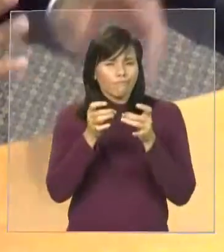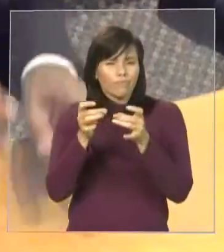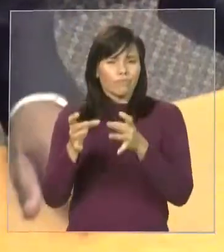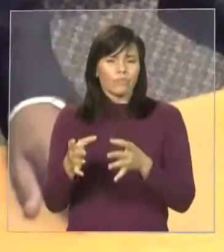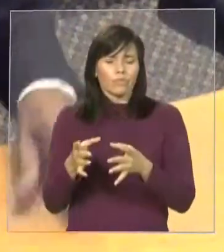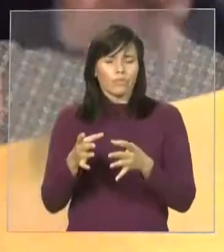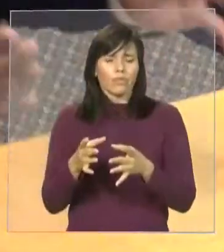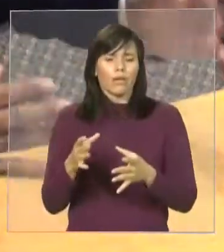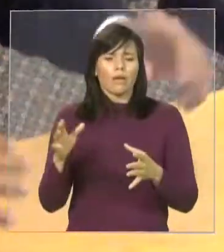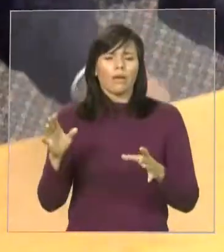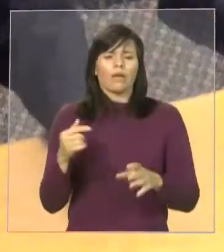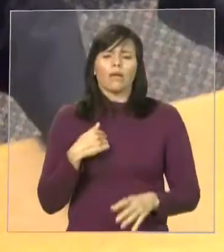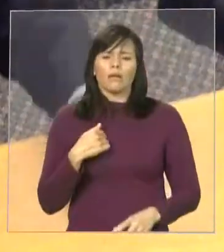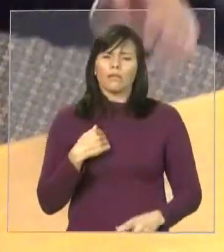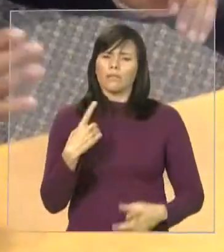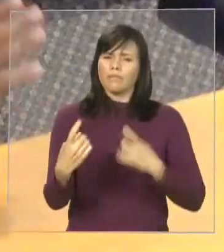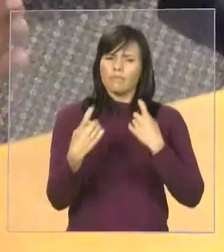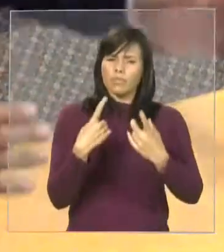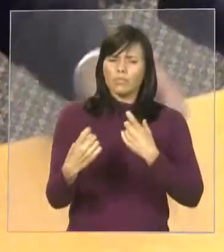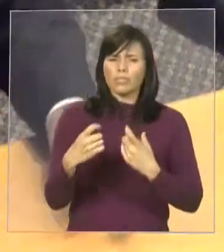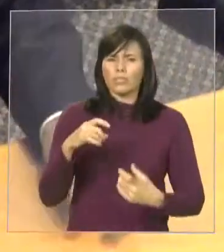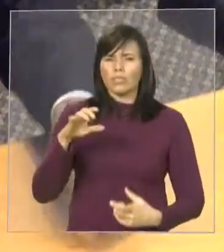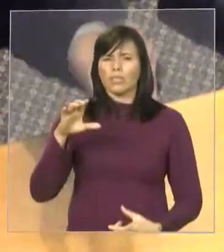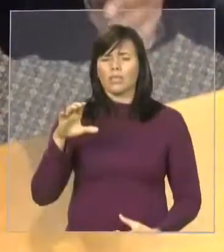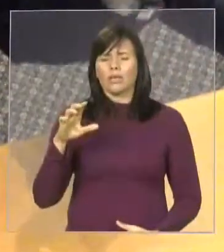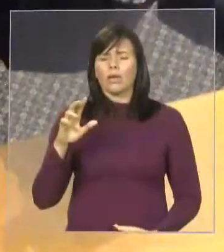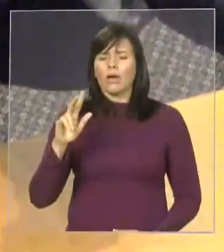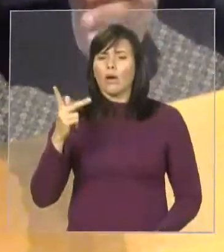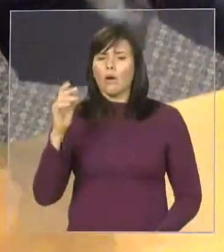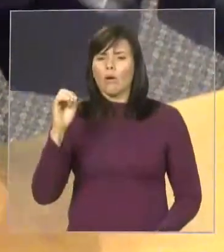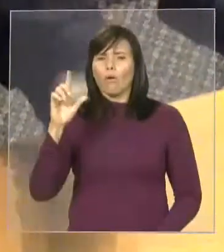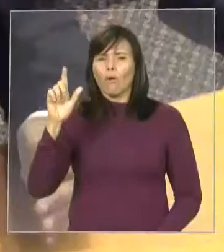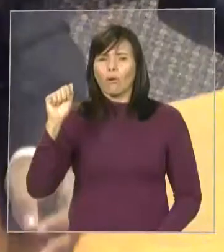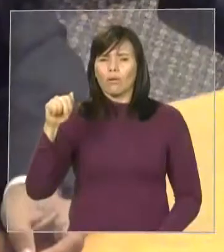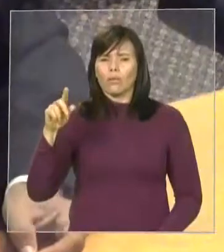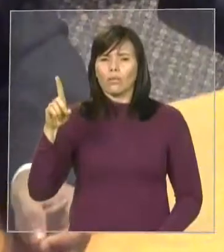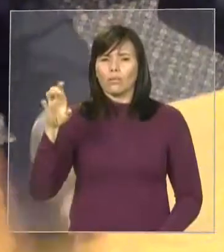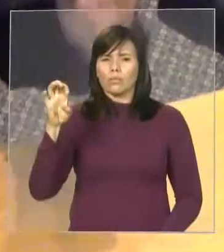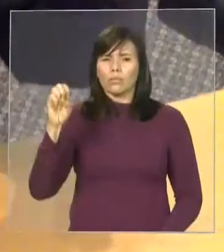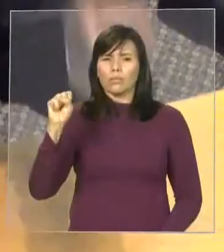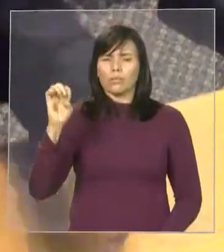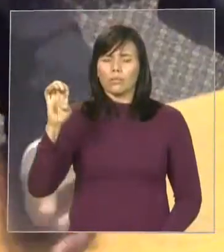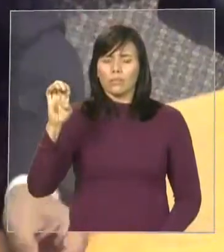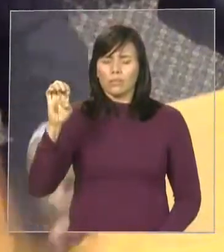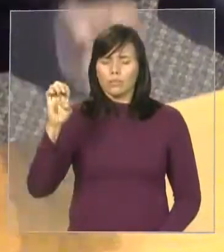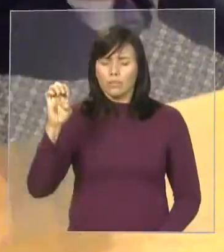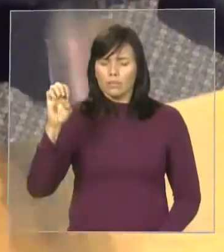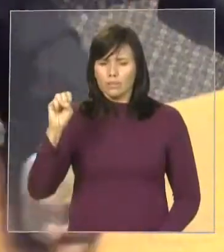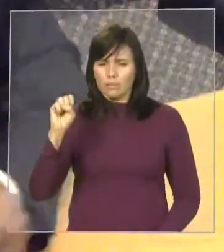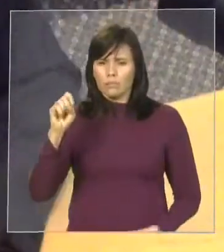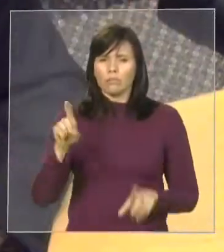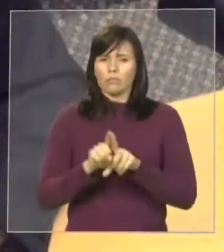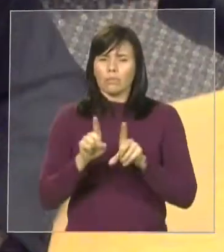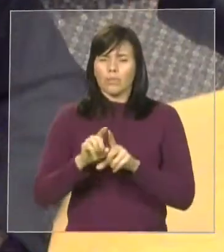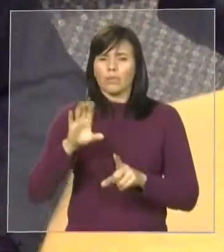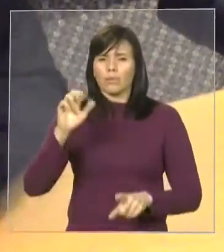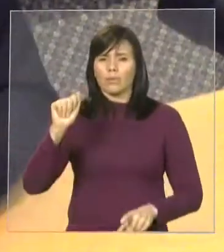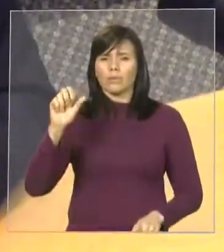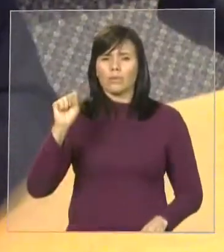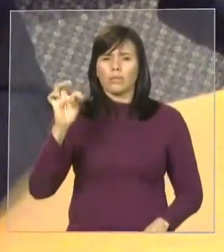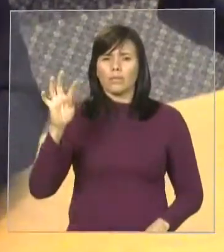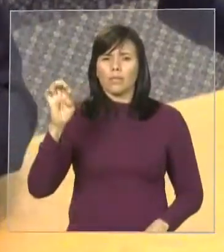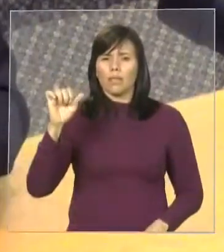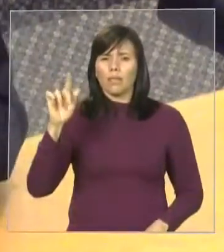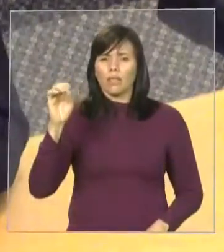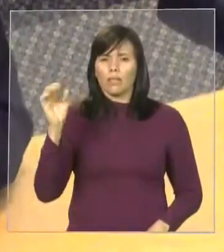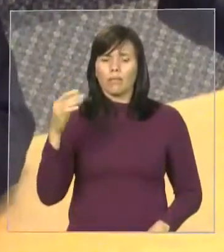a Avenida Castelo Branco, a Avenida dos Holandeses, a quantidade de placas de alugas e de vendas. Por